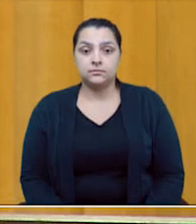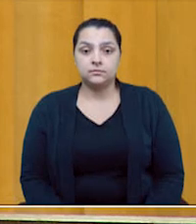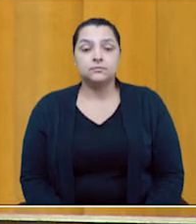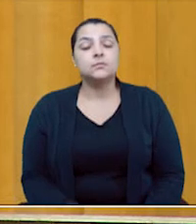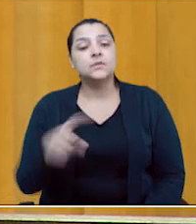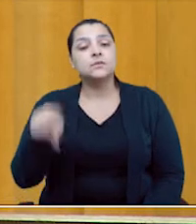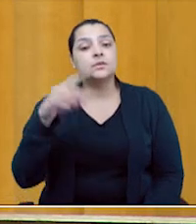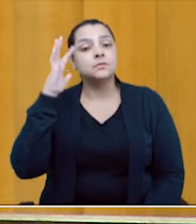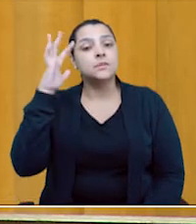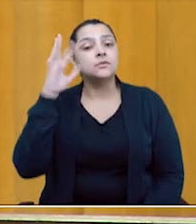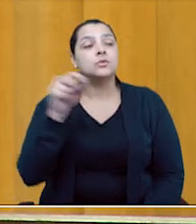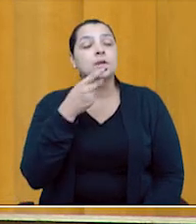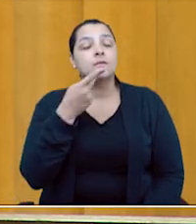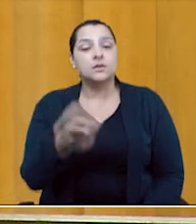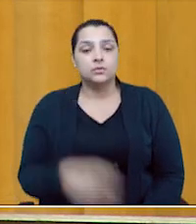disseram?